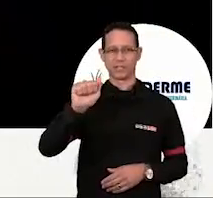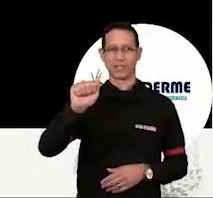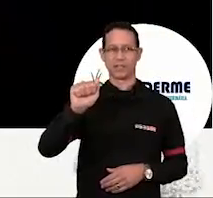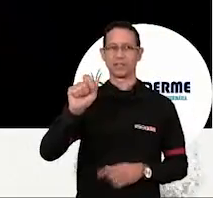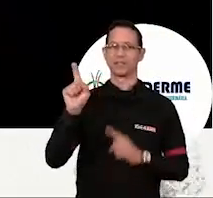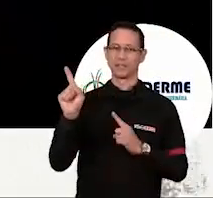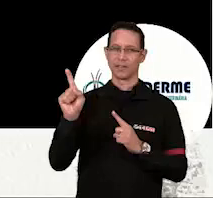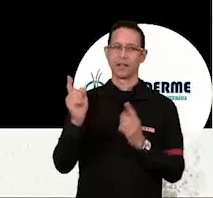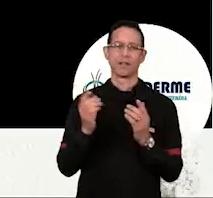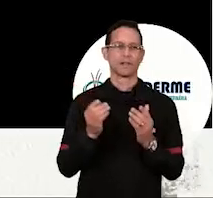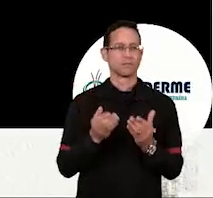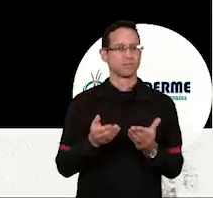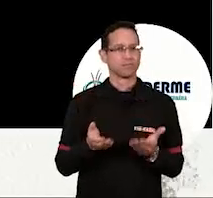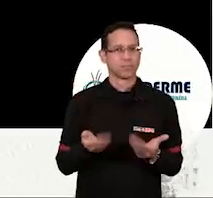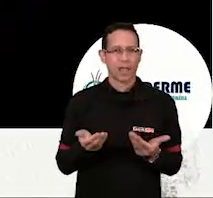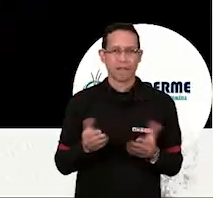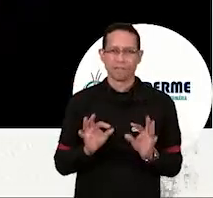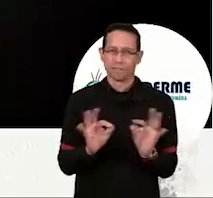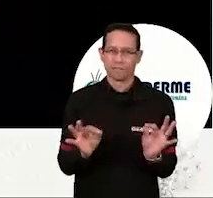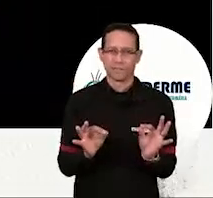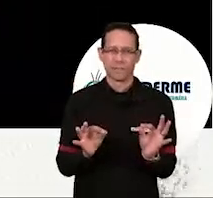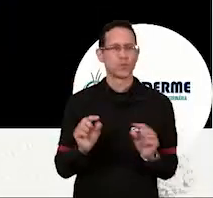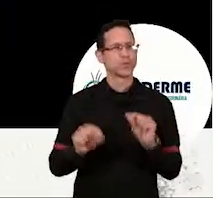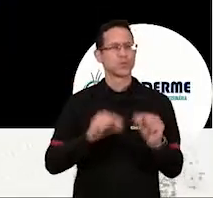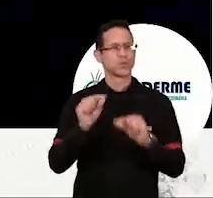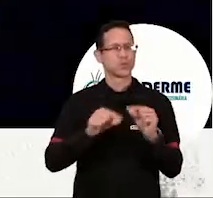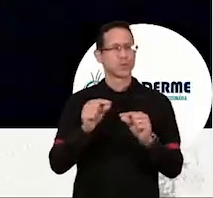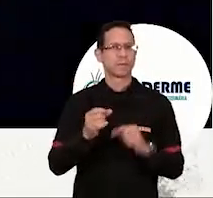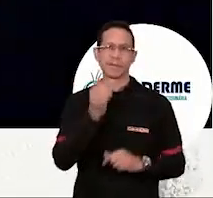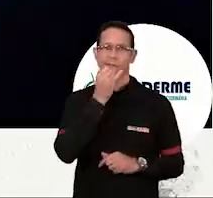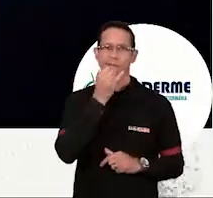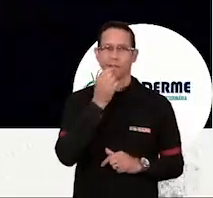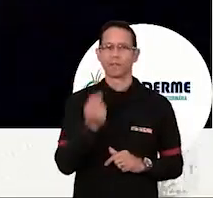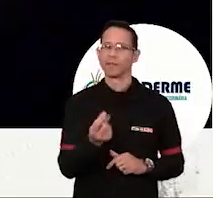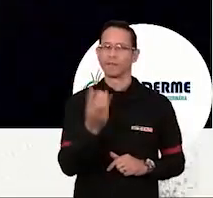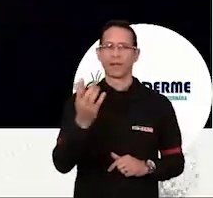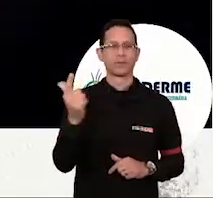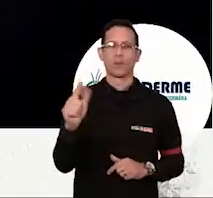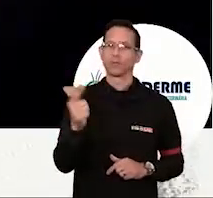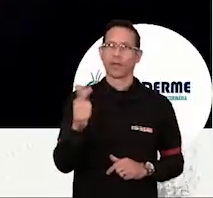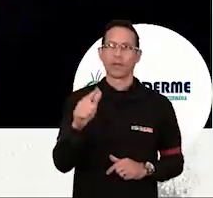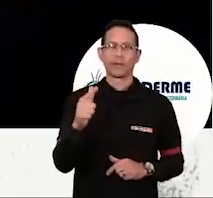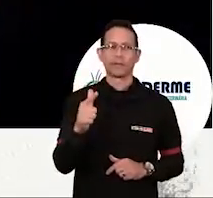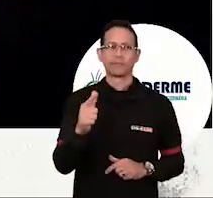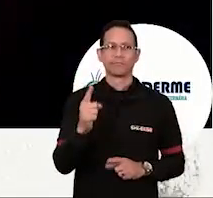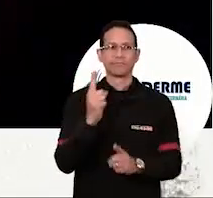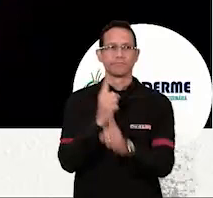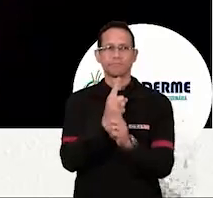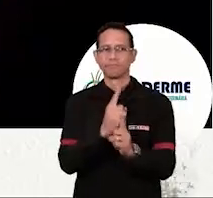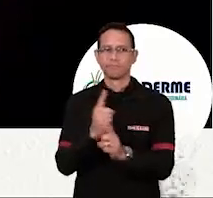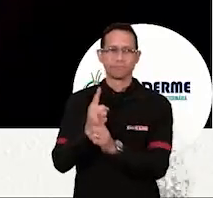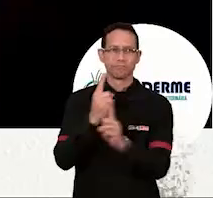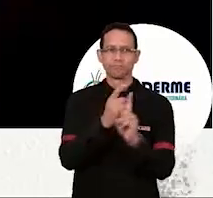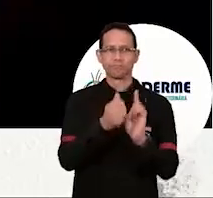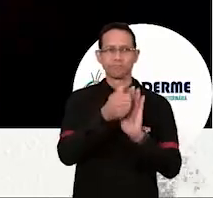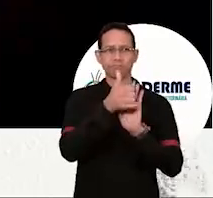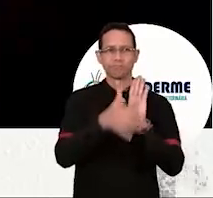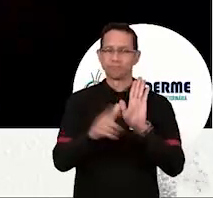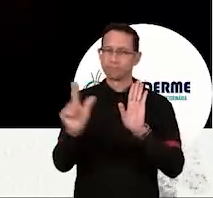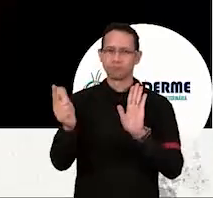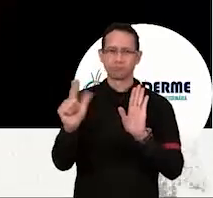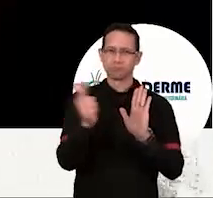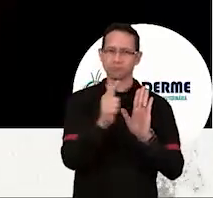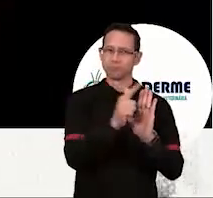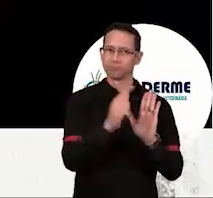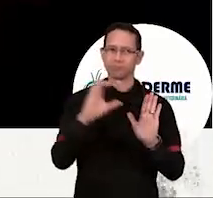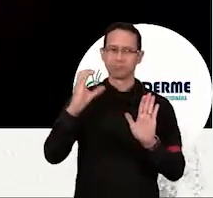ceruminosa leve. Então, o que seria leve? Seria aquele quadro que muitas vezes não tem uma indicação descrita, né, em artigo